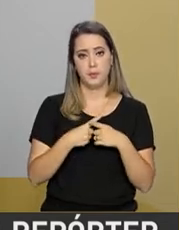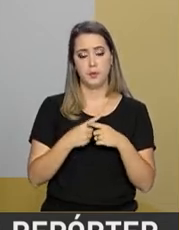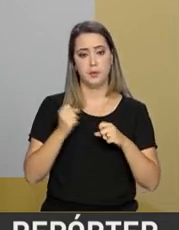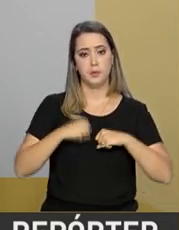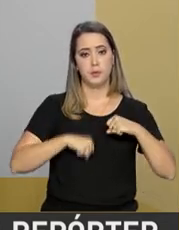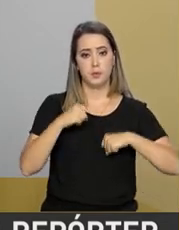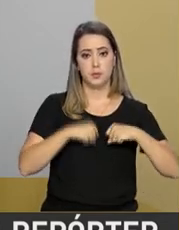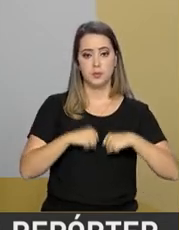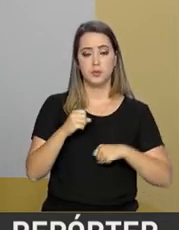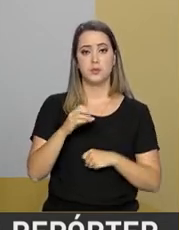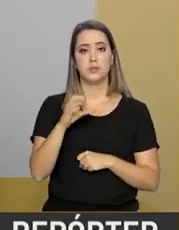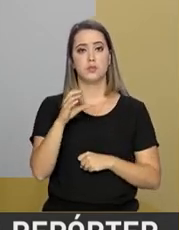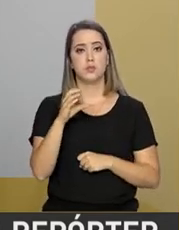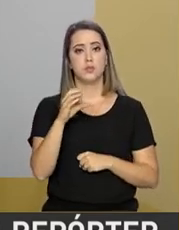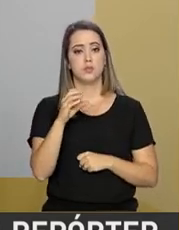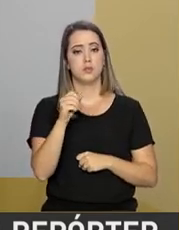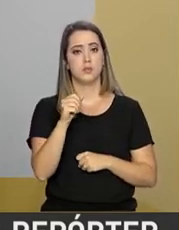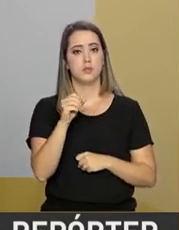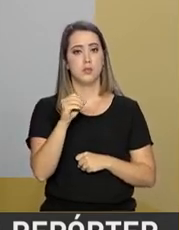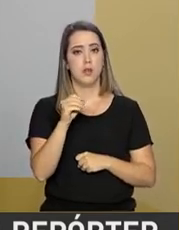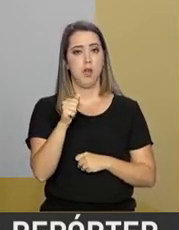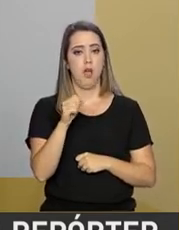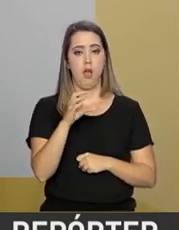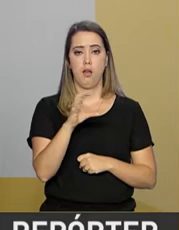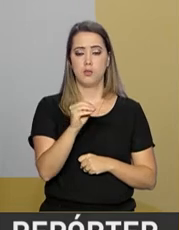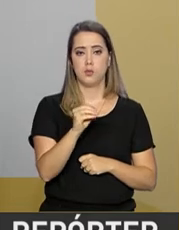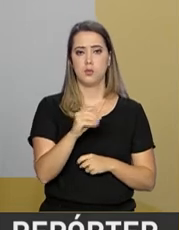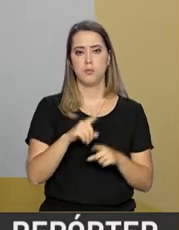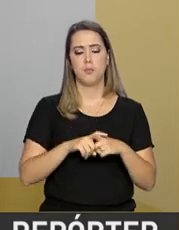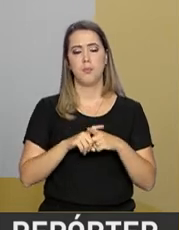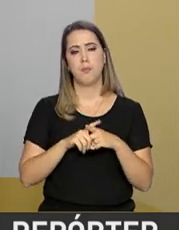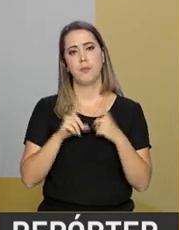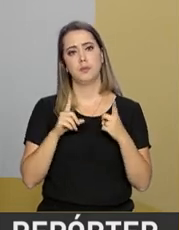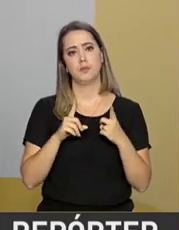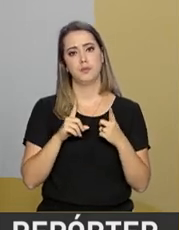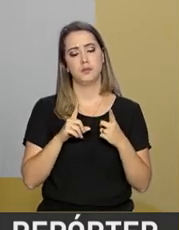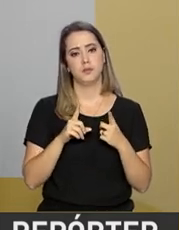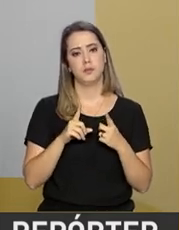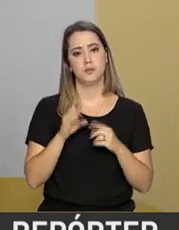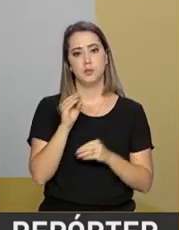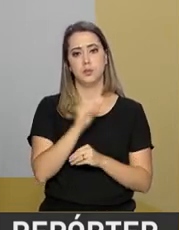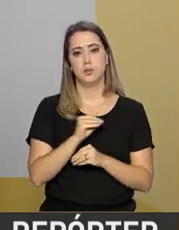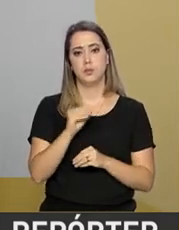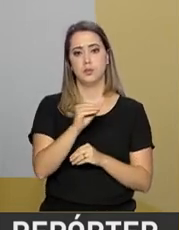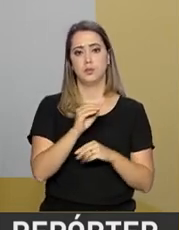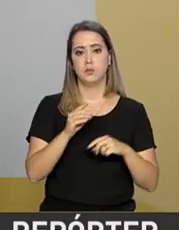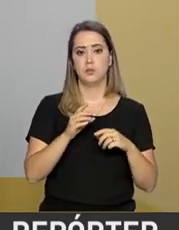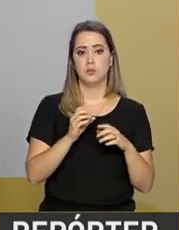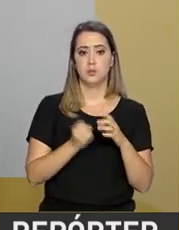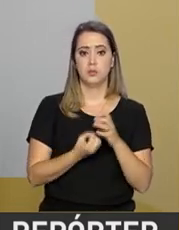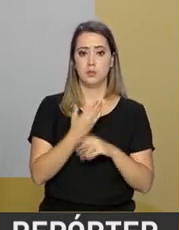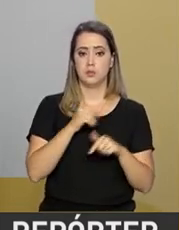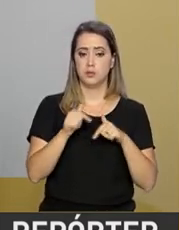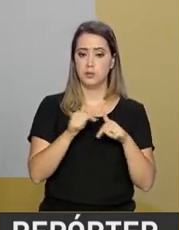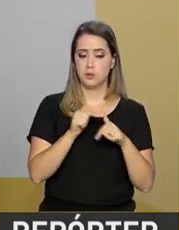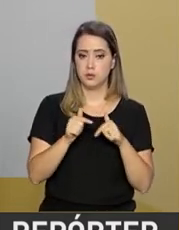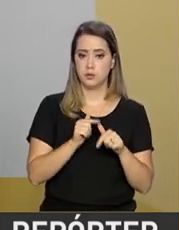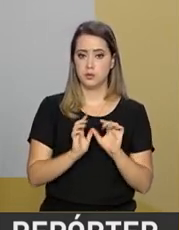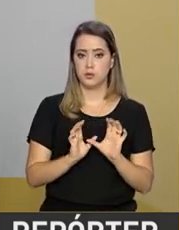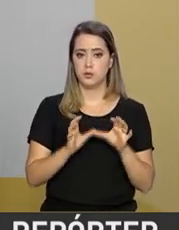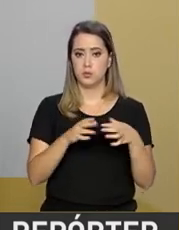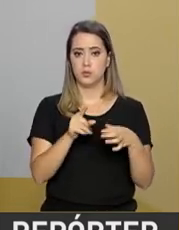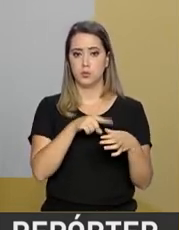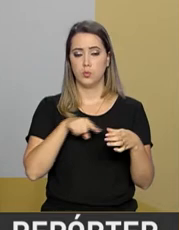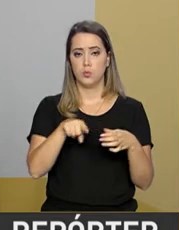produção de aço as empresas que produzem azul e preservar os empregos aparentemente